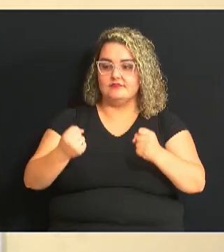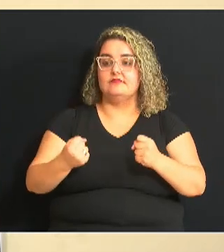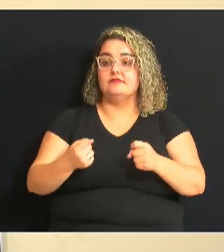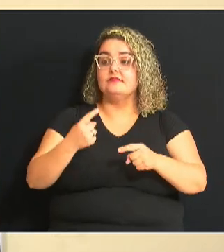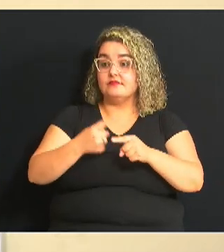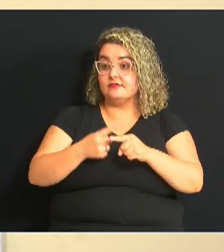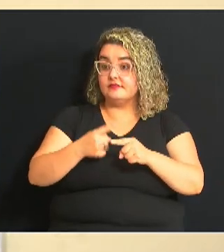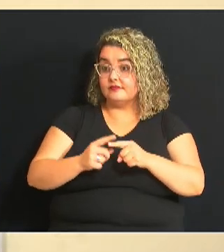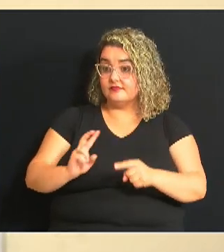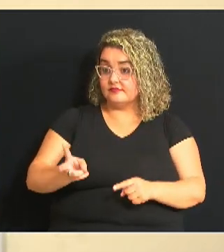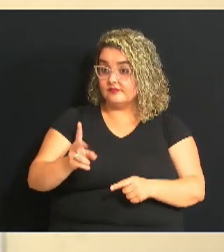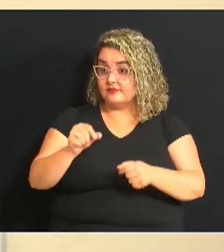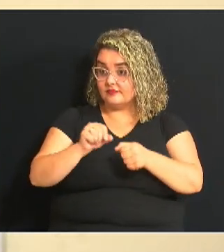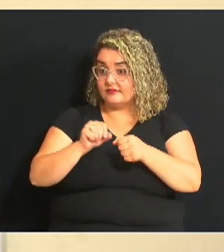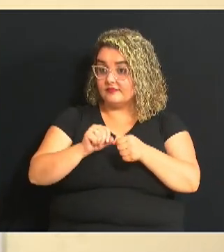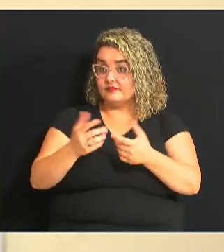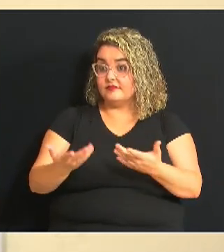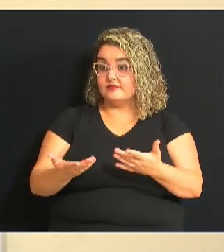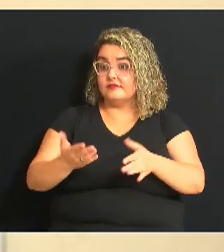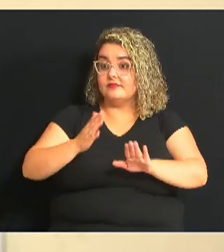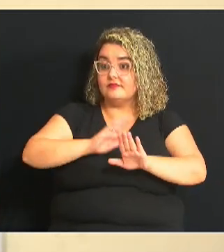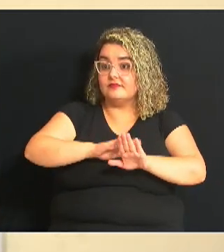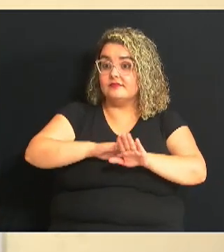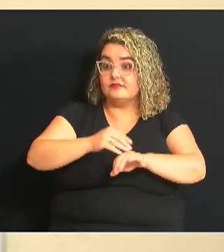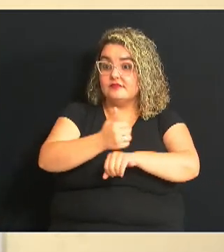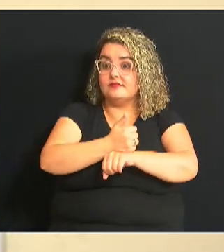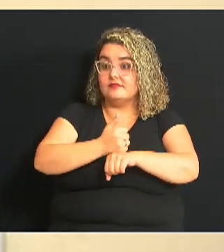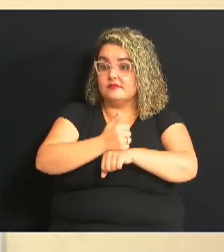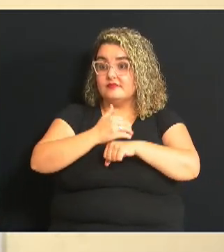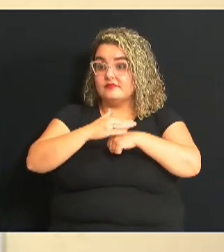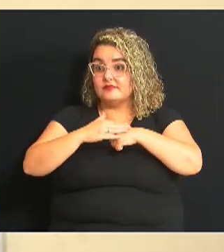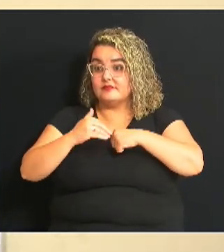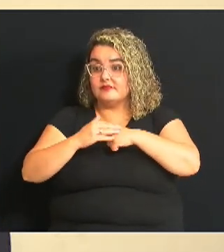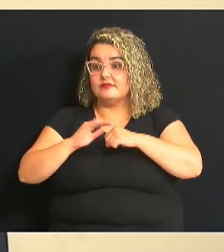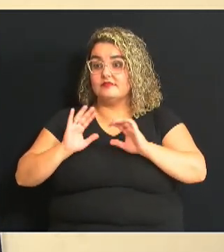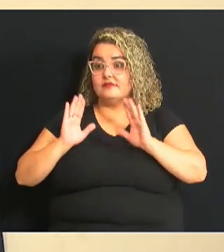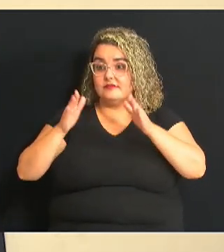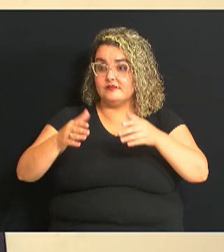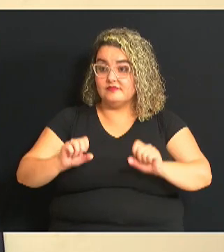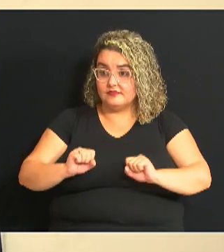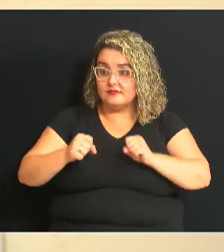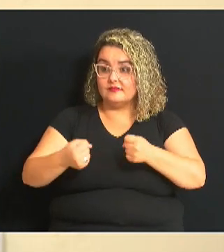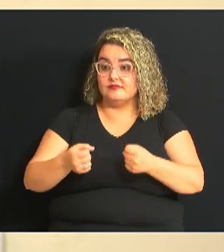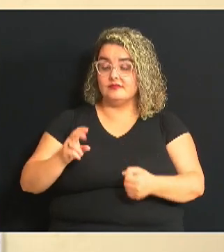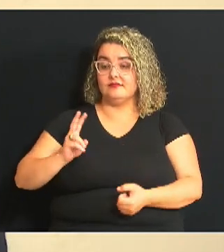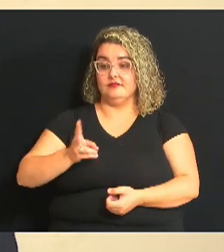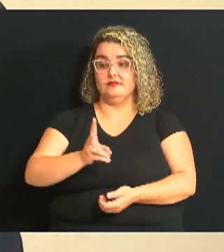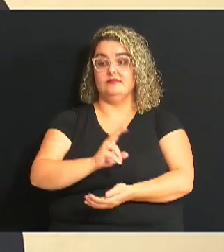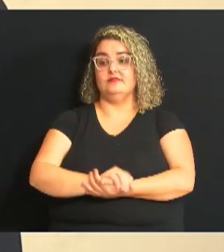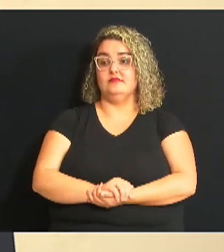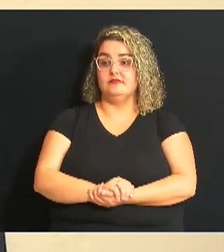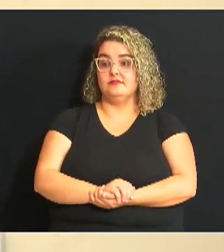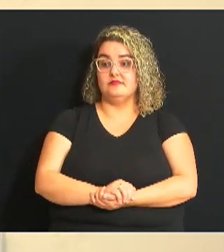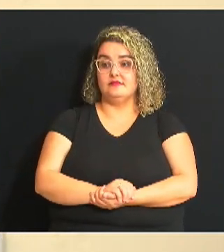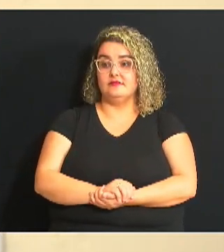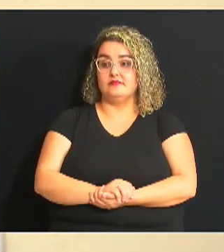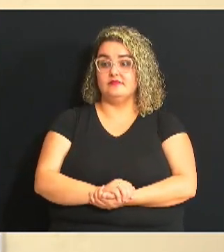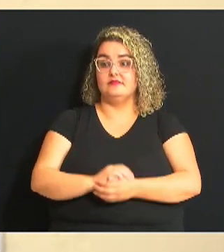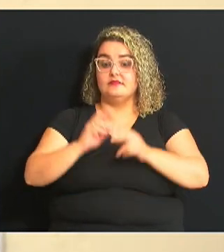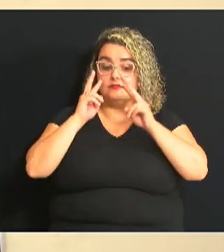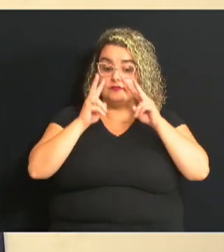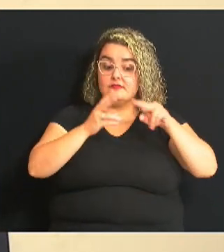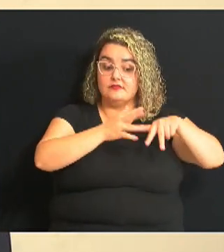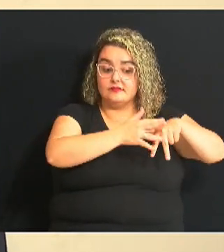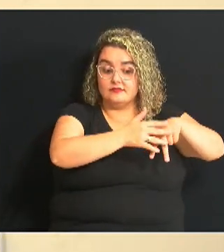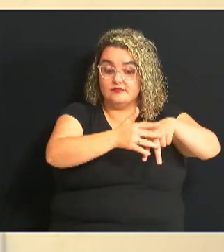sempre exerceu a profissão com muito carinho, muita dedicação, assim, sempre olhando para cada paciente como se